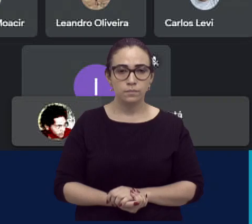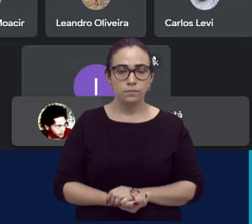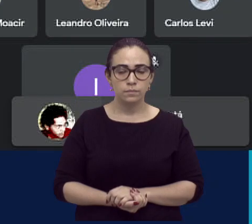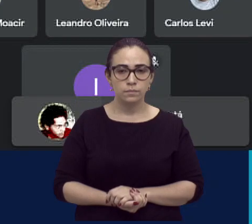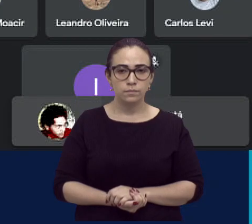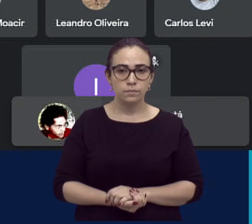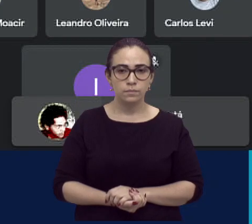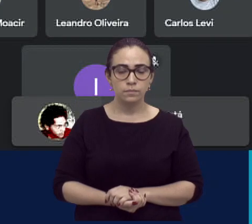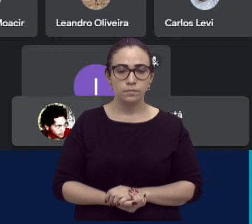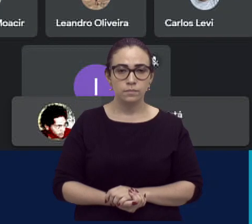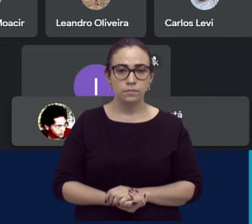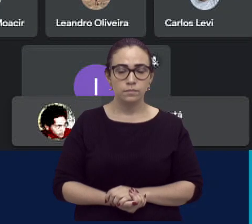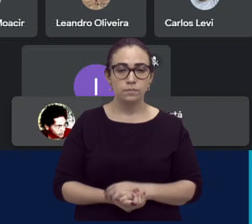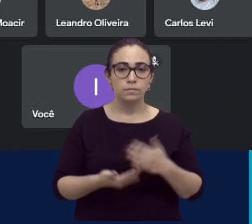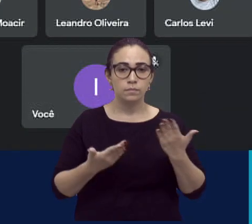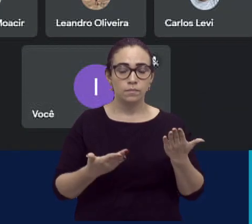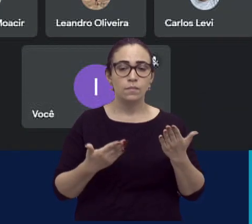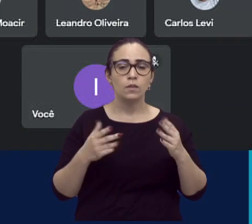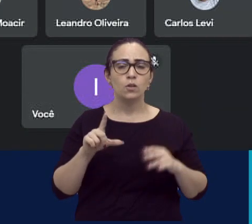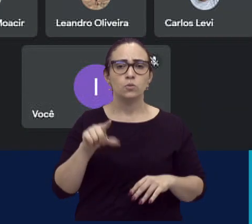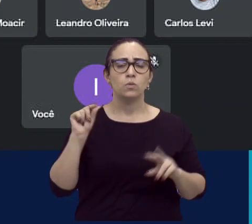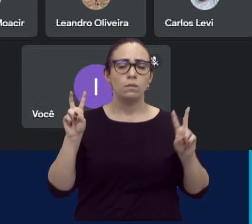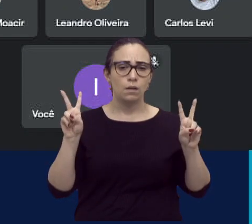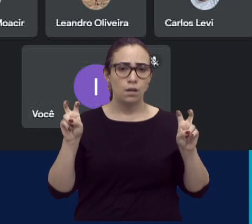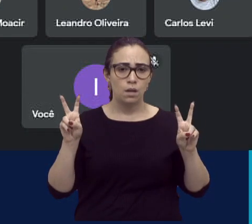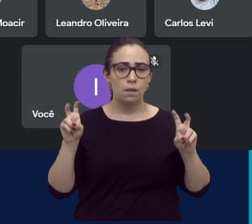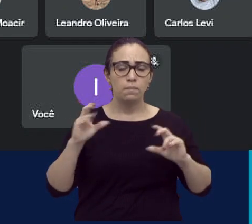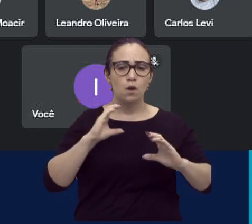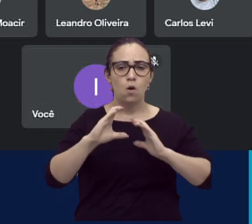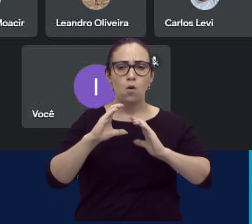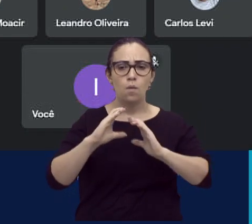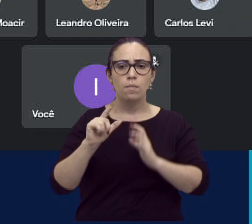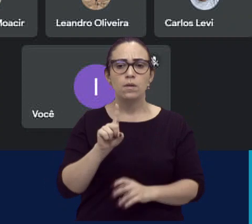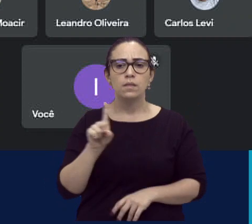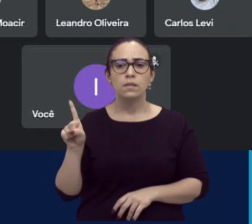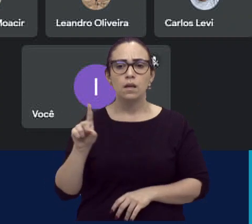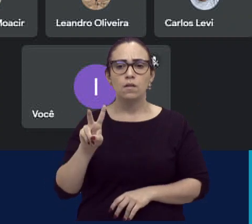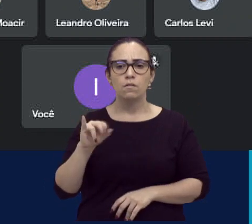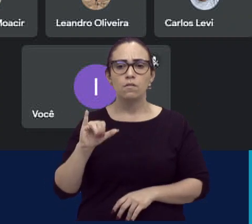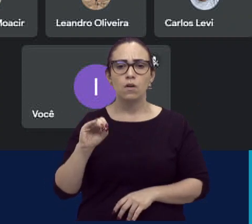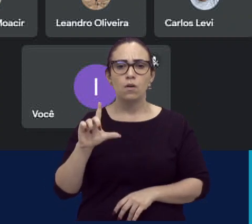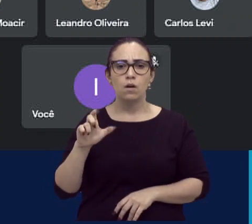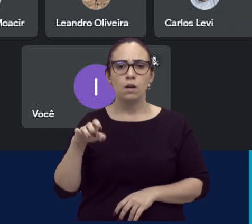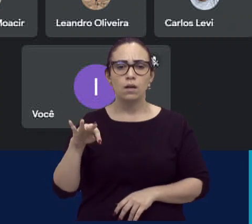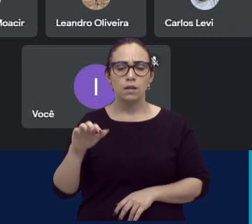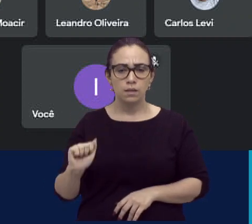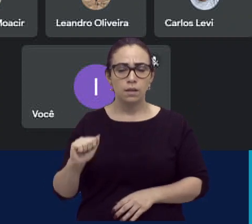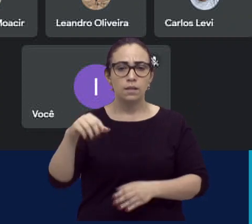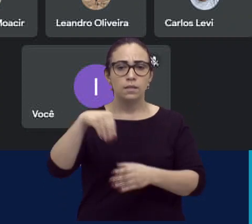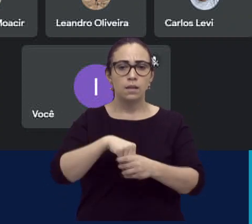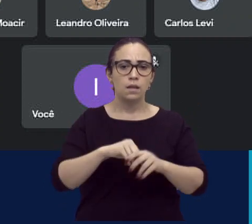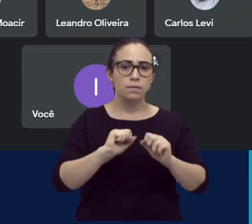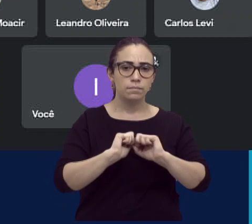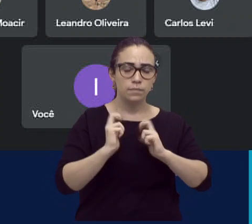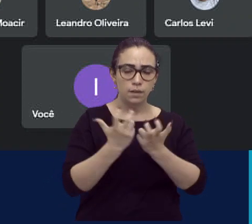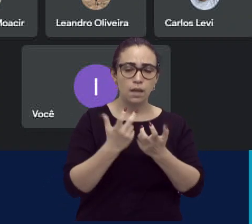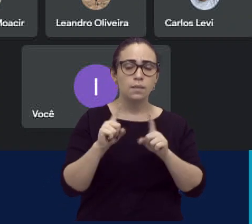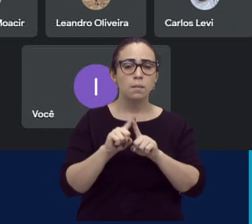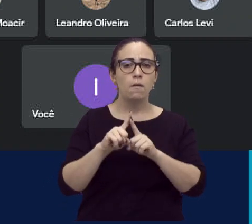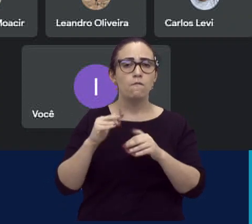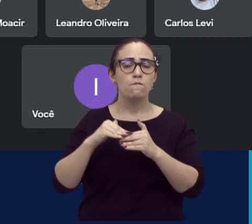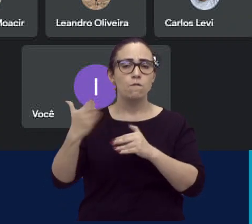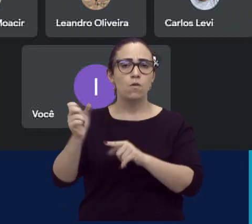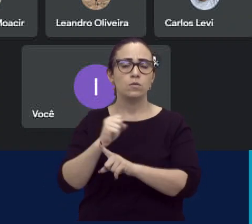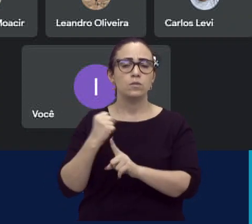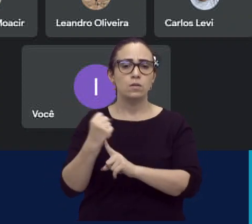E aí a gente optou por trazer esse tema, né? A comunicação não violenta no parlamento e no cotidiano. E se